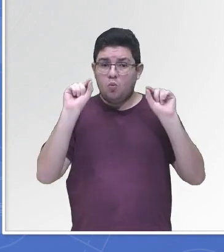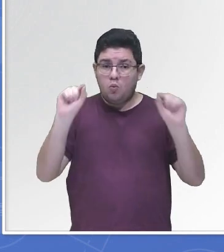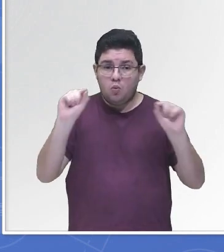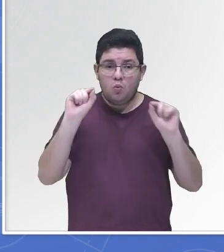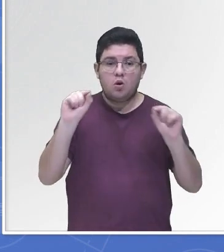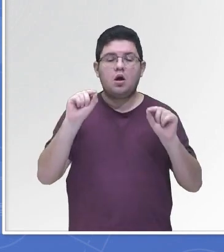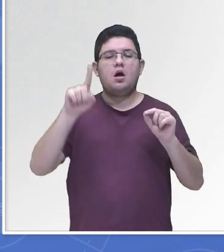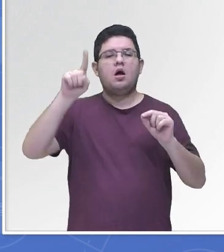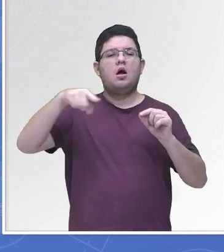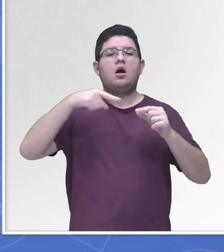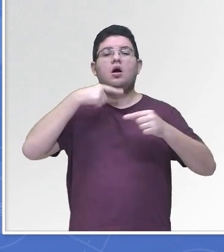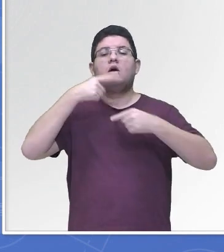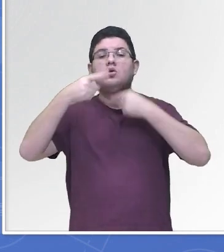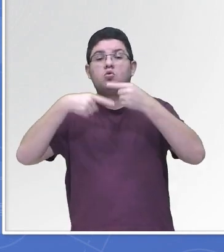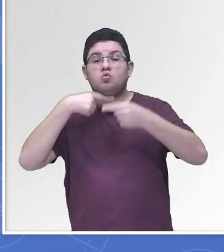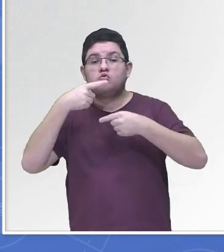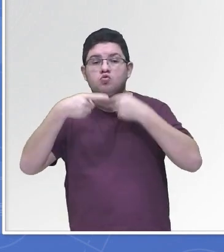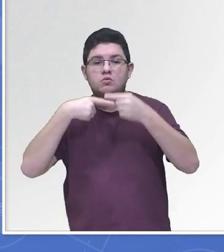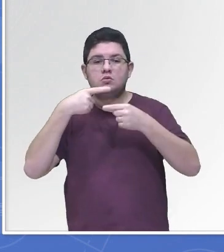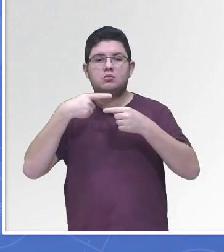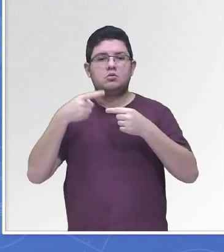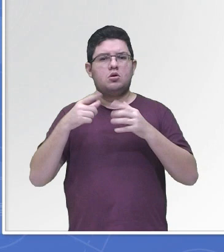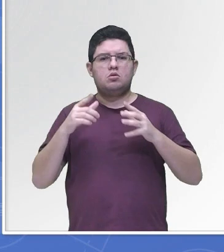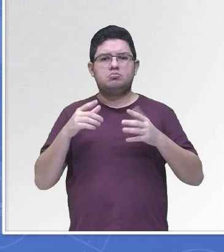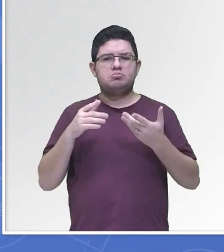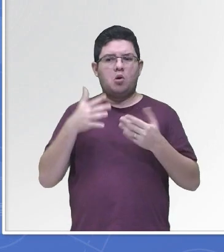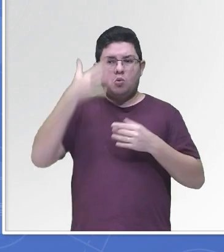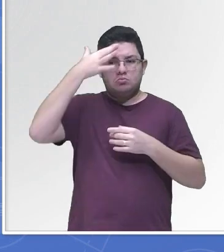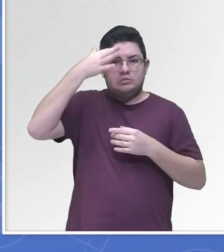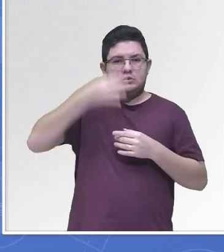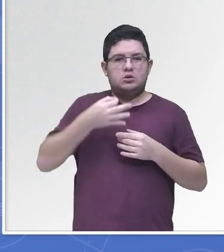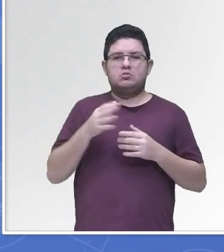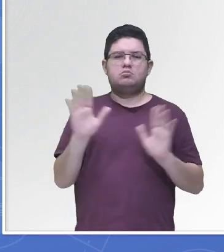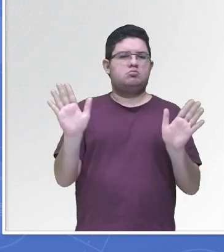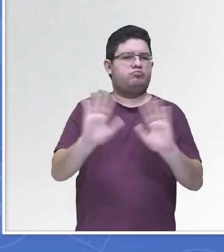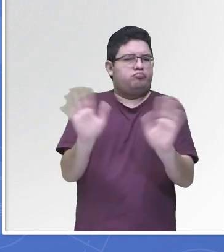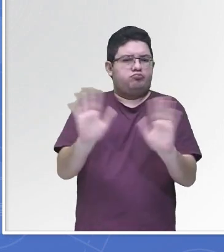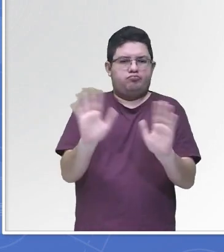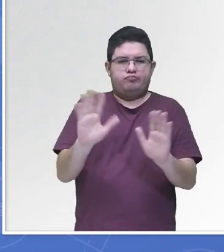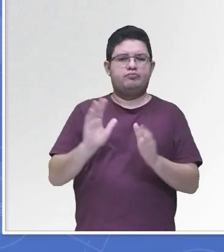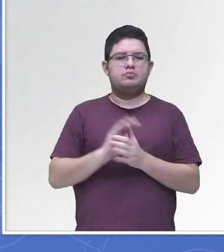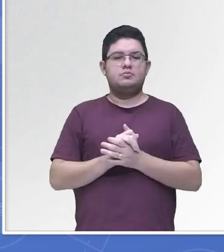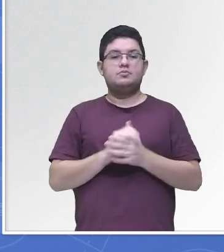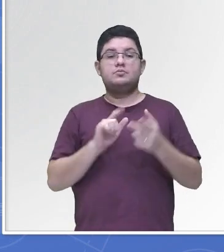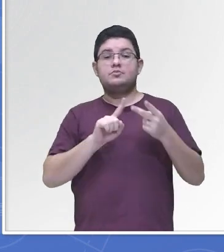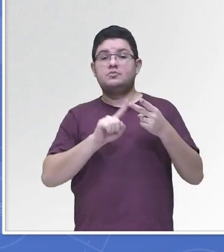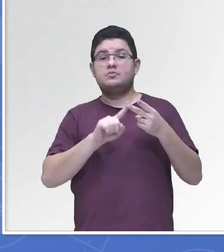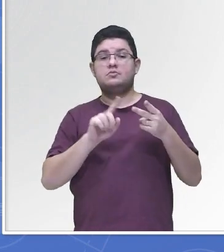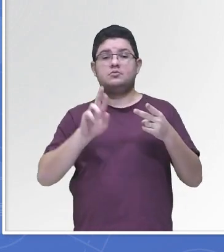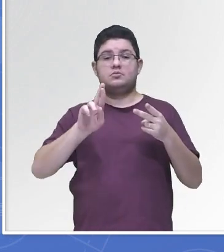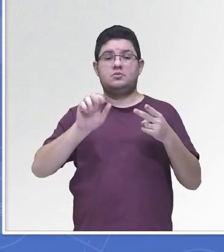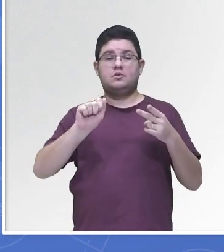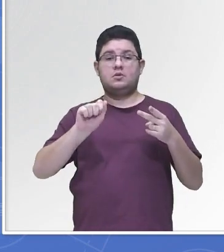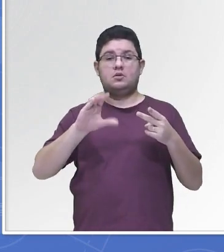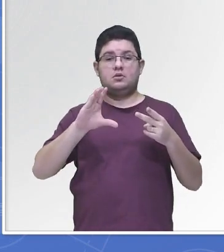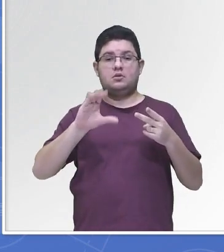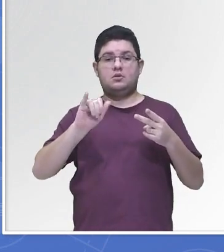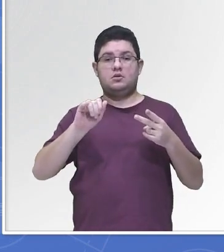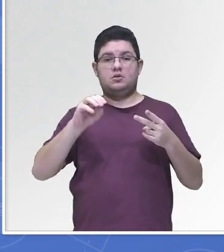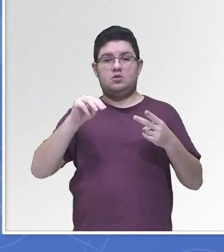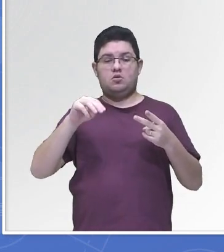entender um pouquinho isso melhor aí. E o racionalismo? O racionalismo, ele vai me levar ao relativismo, ou seja,